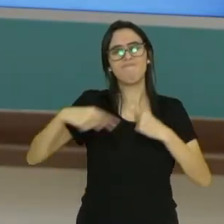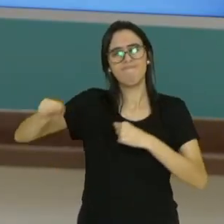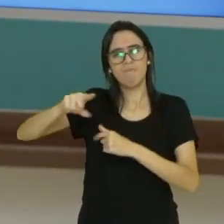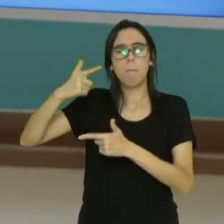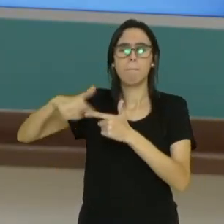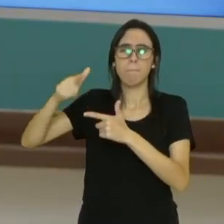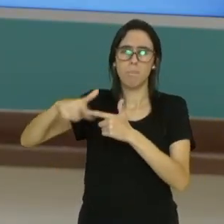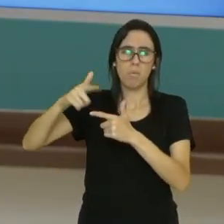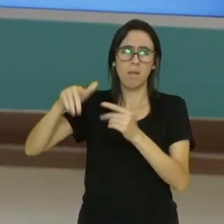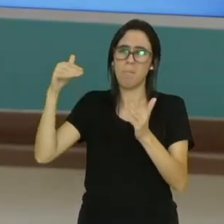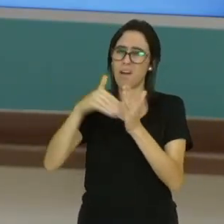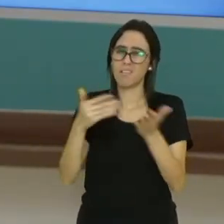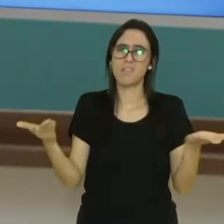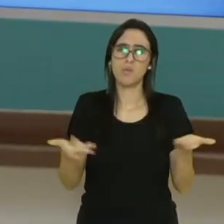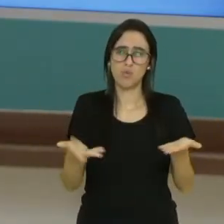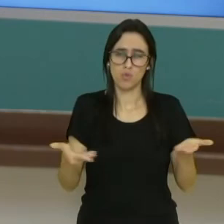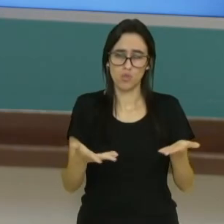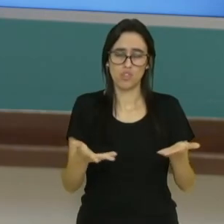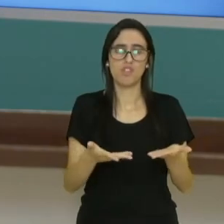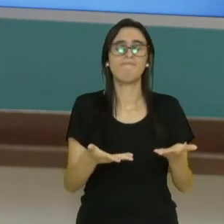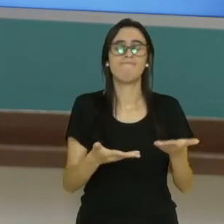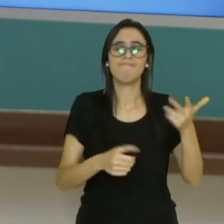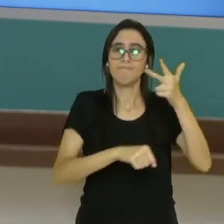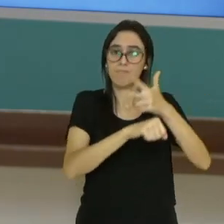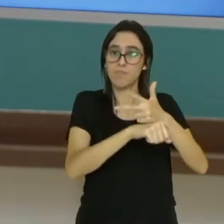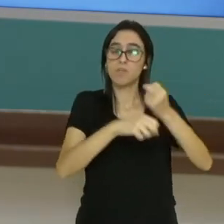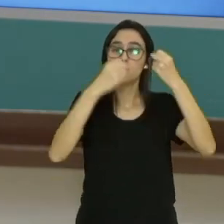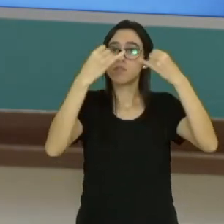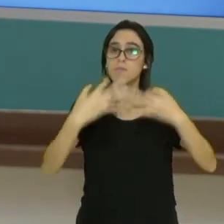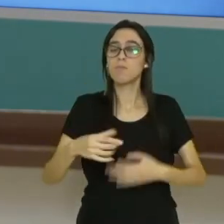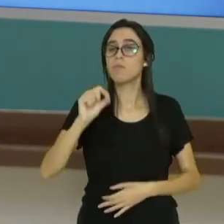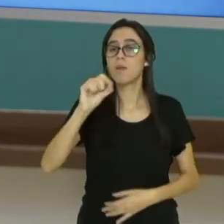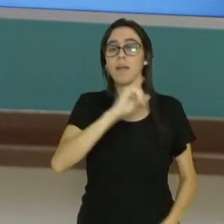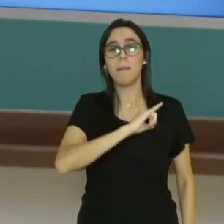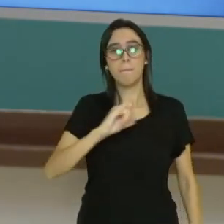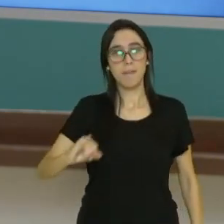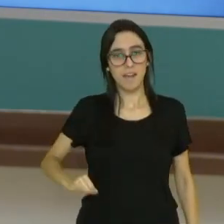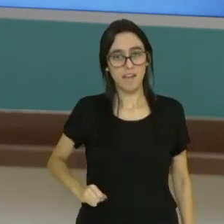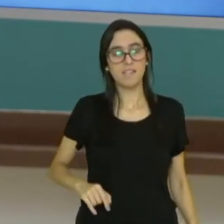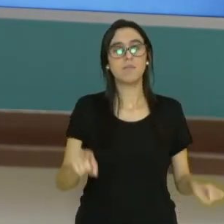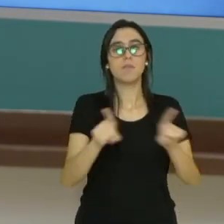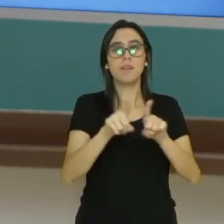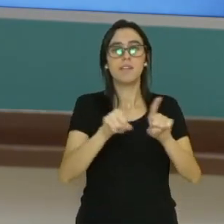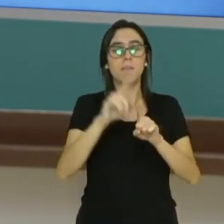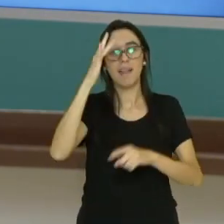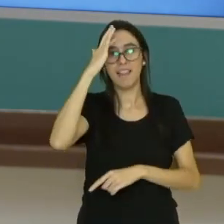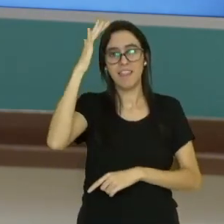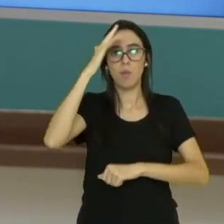para o continente africano e asiático. Nesse vídeo nós falamos sobre o imperialismo e